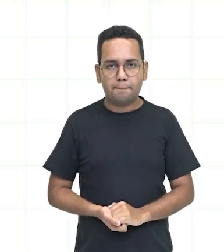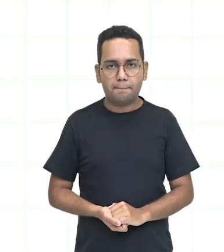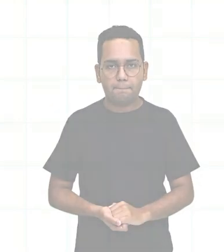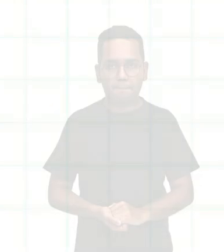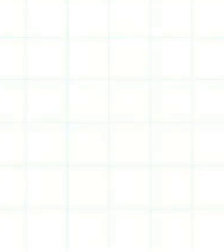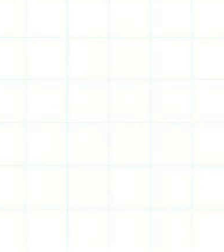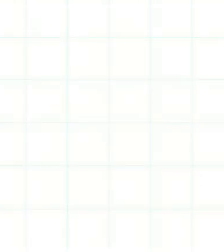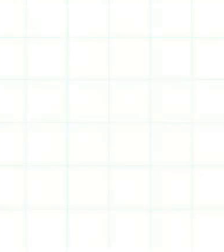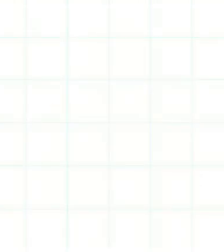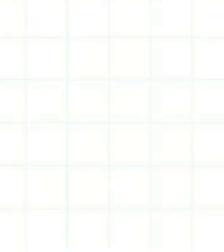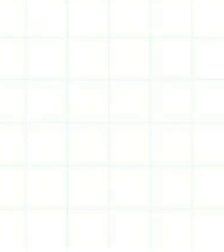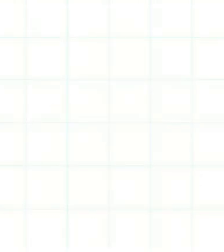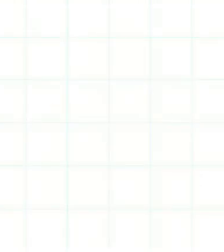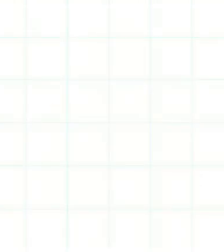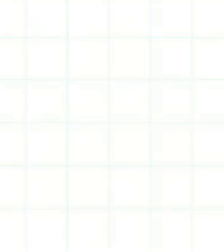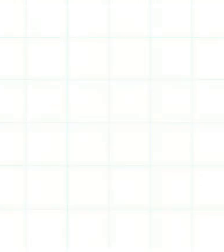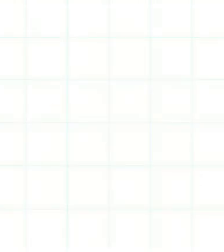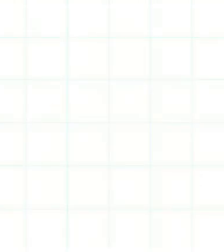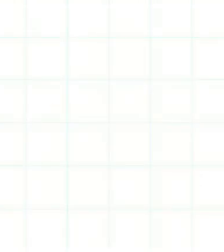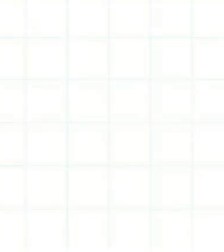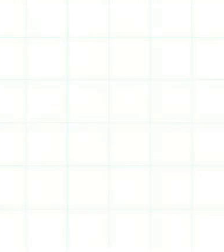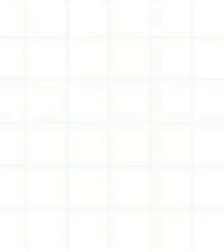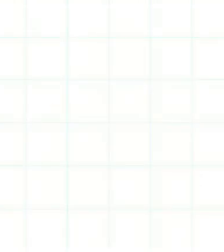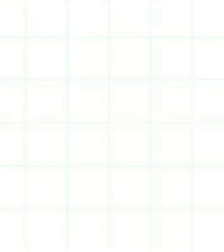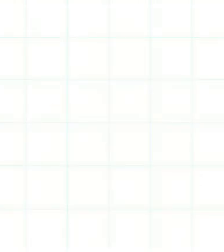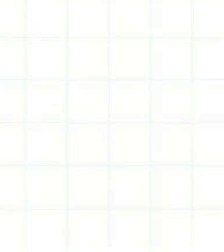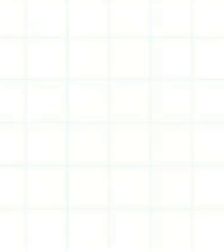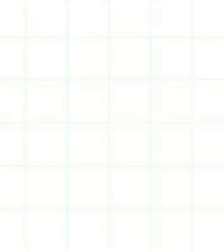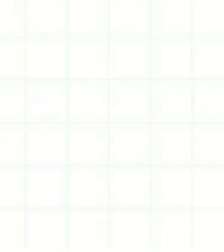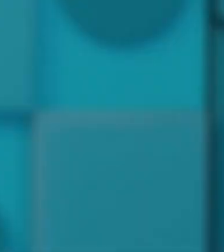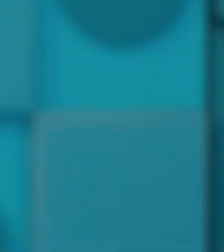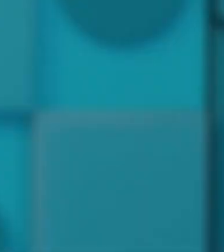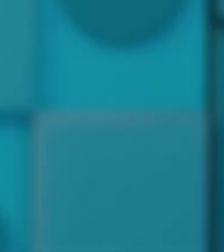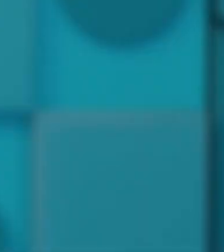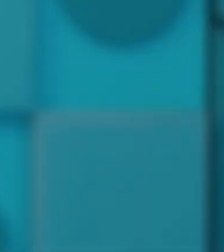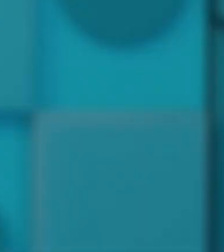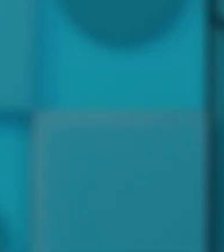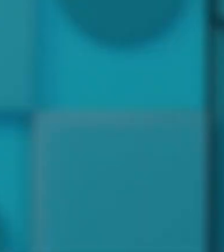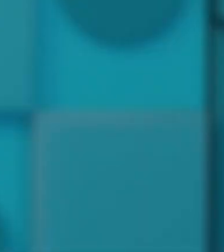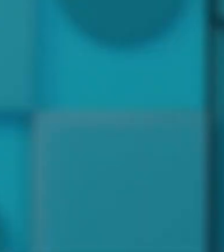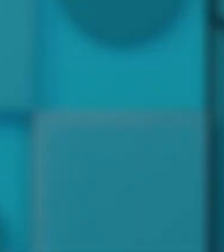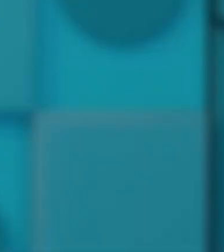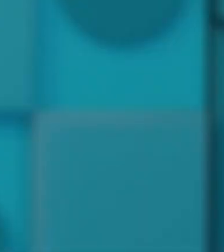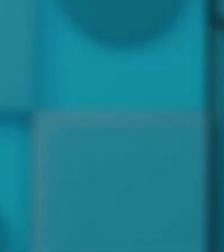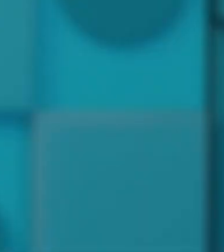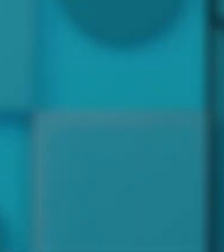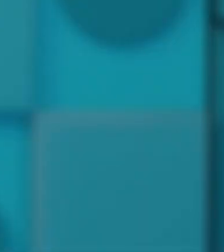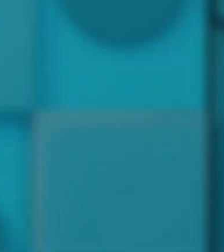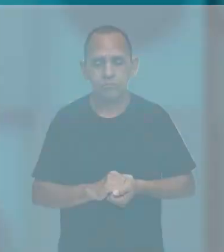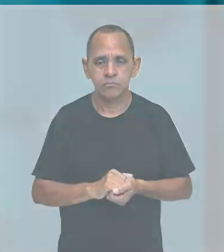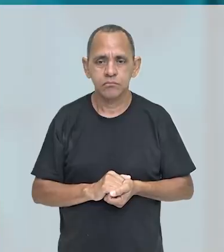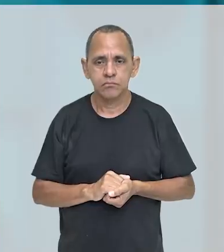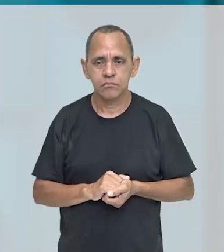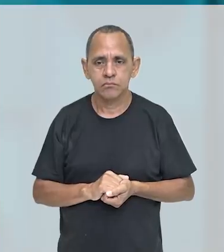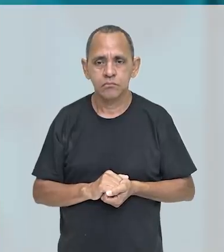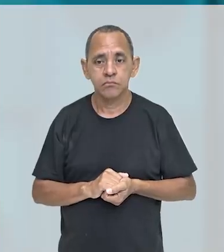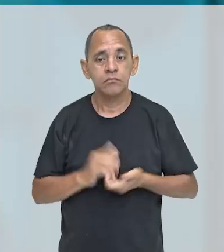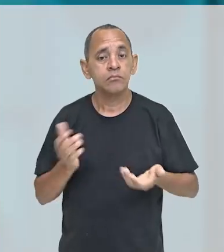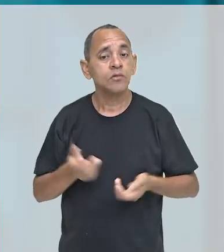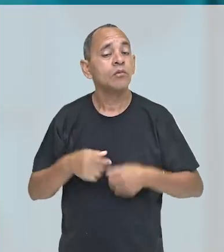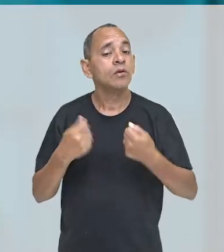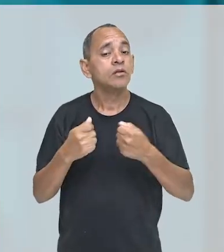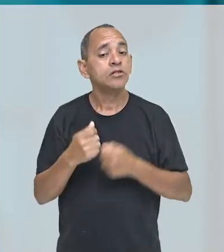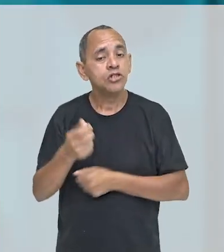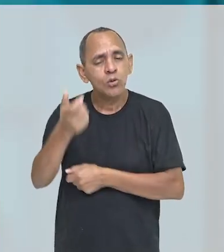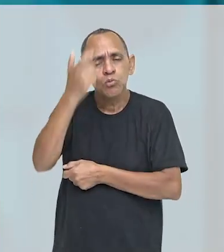que trazem justamente essas estruturas, tá? O que nós precisamos memorizar por hora é que as orações condicionais do tipo